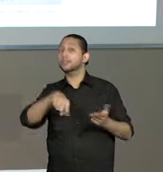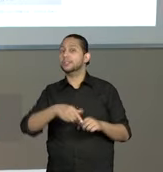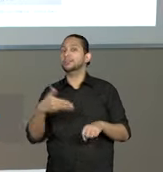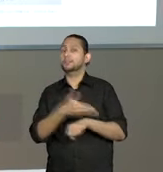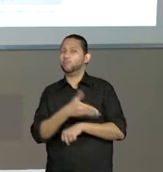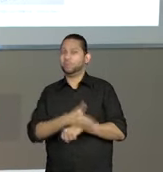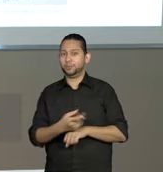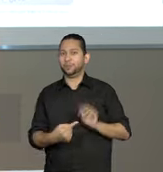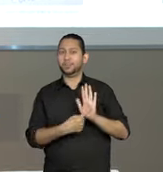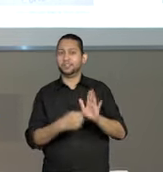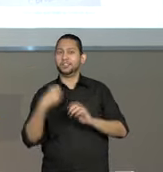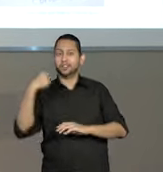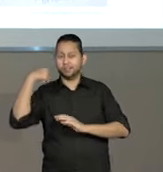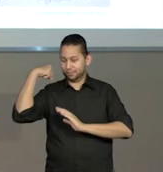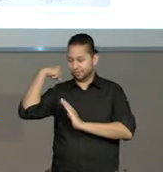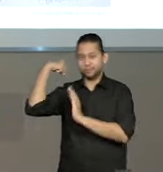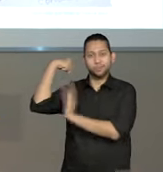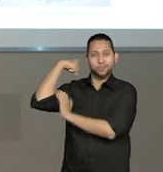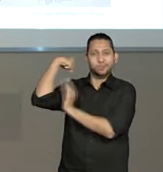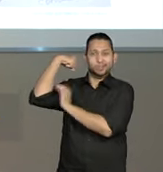o movimento do muque lá, ó.